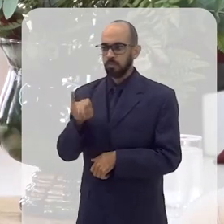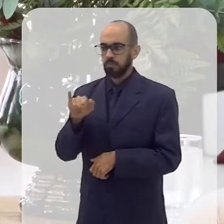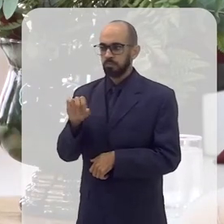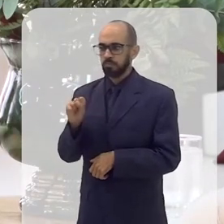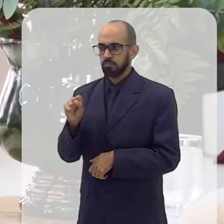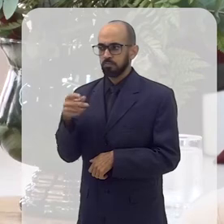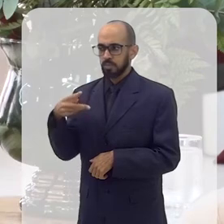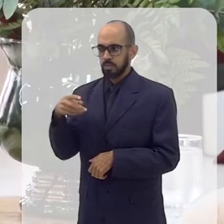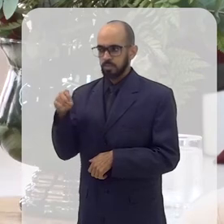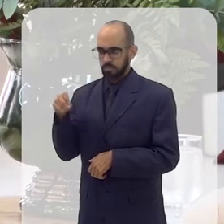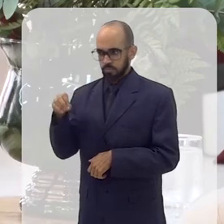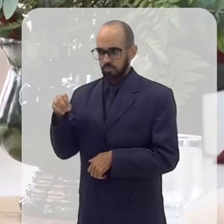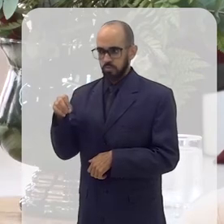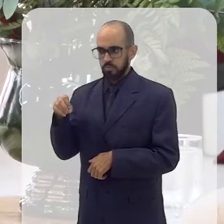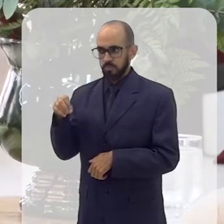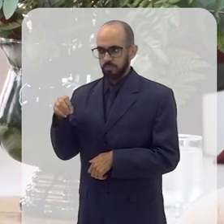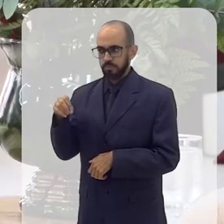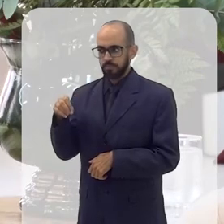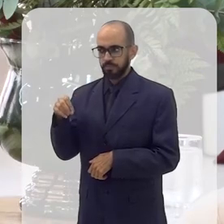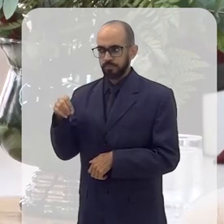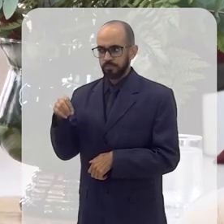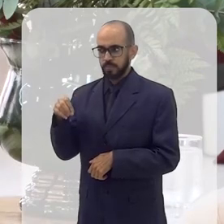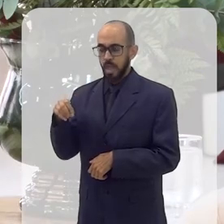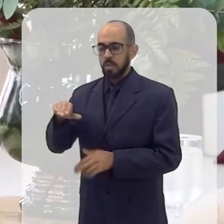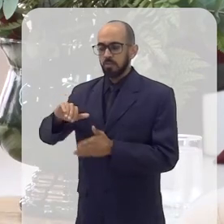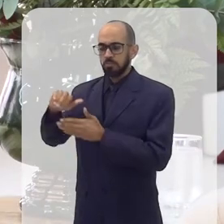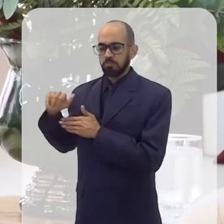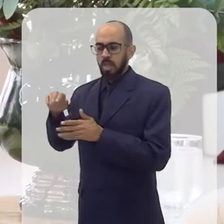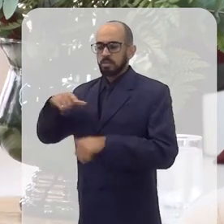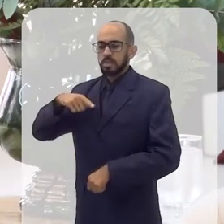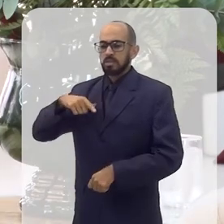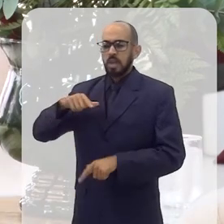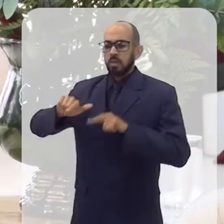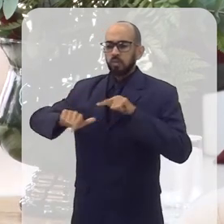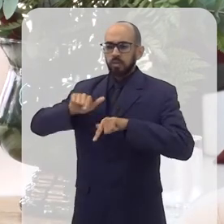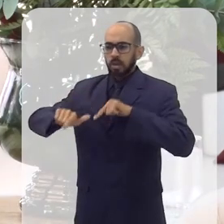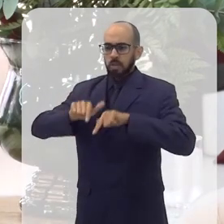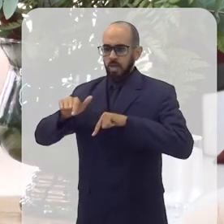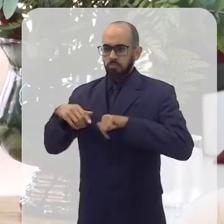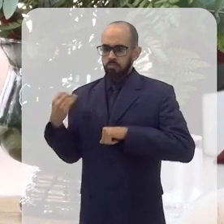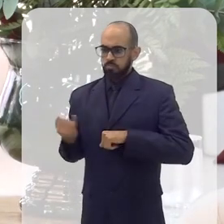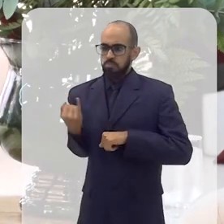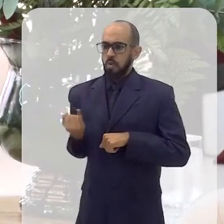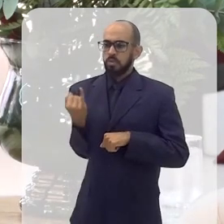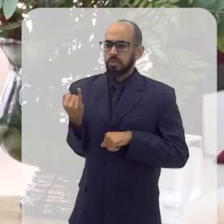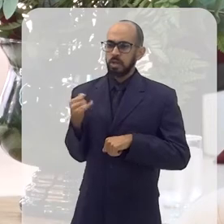Bispo Aquiline. É um trabalho muito importante sobre